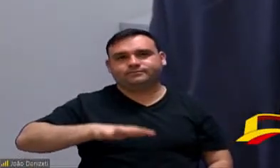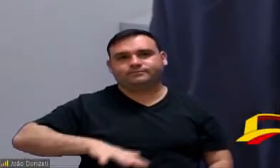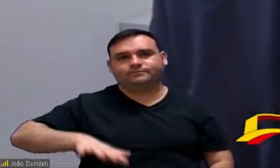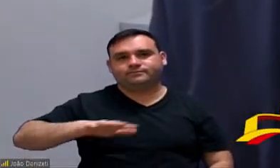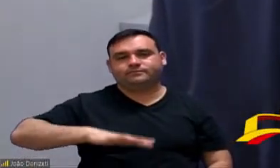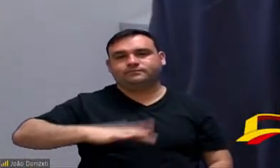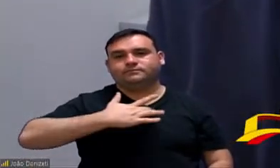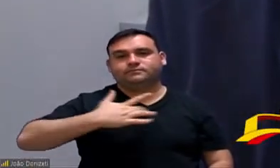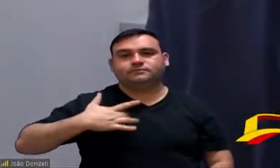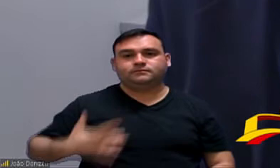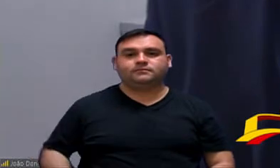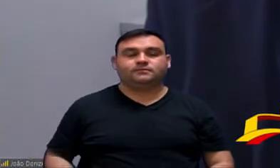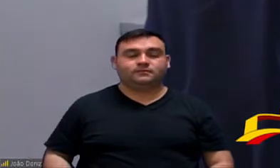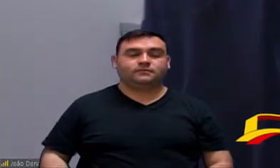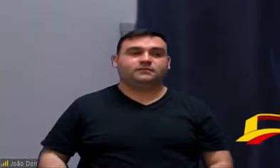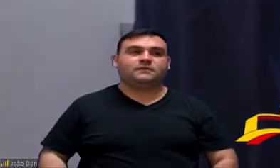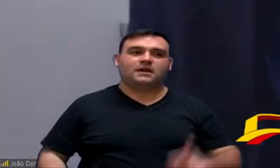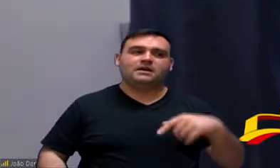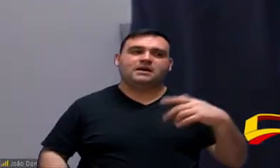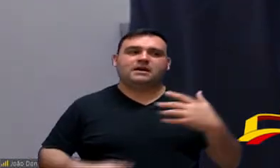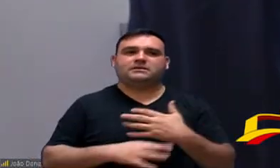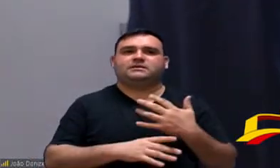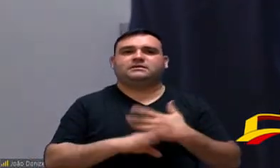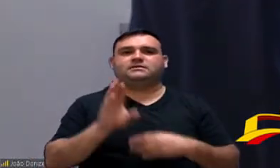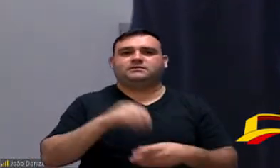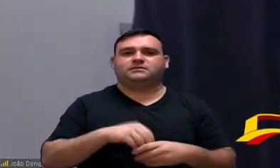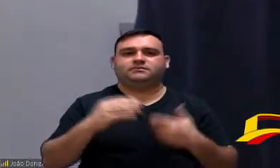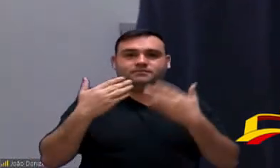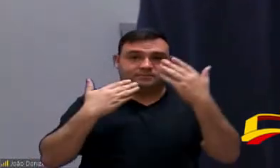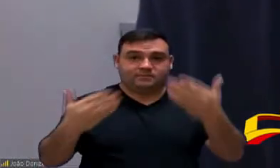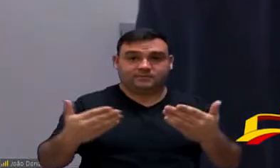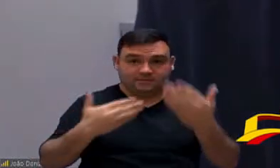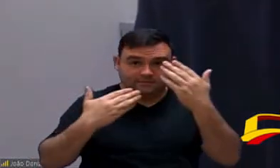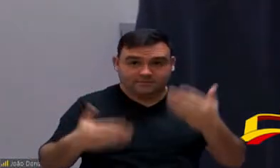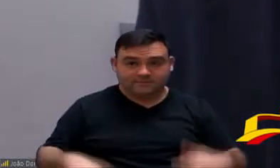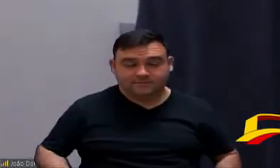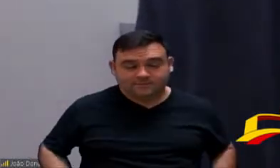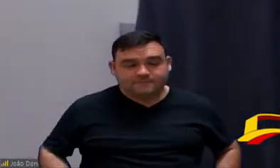na área da saúde, em nível municipal. Obrigado pela parte, vereador.